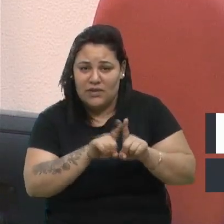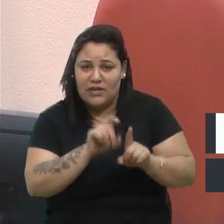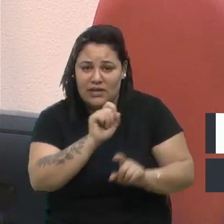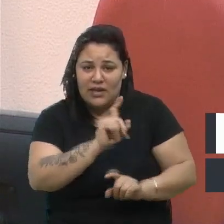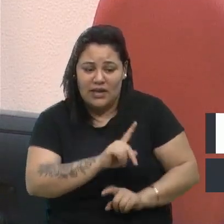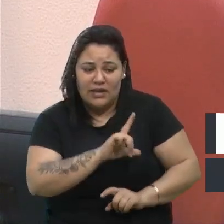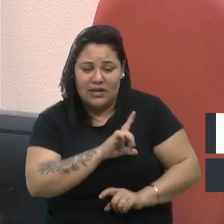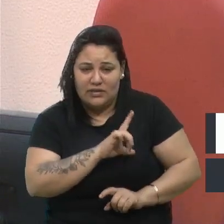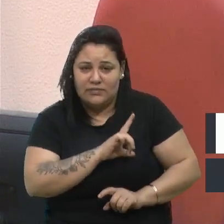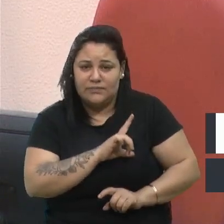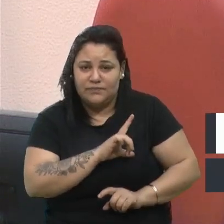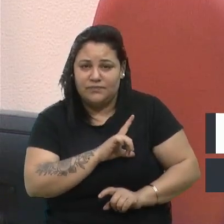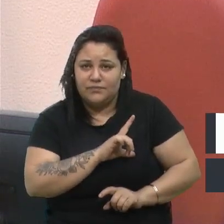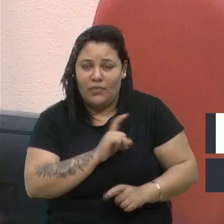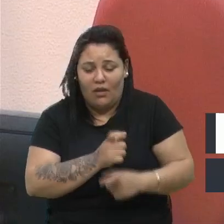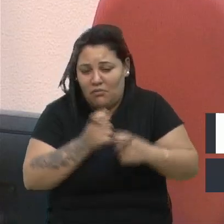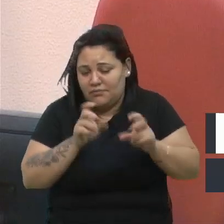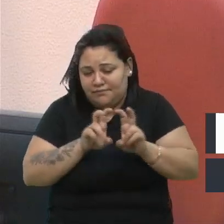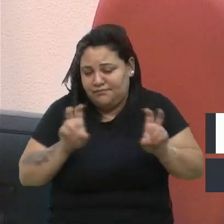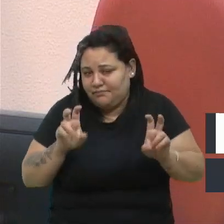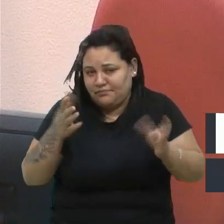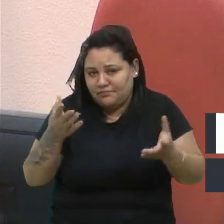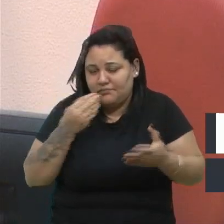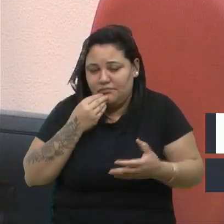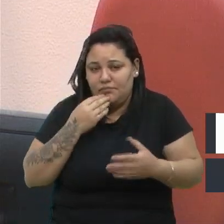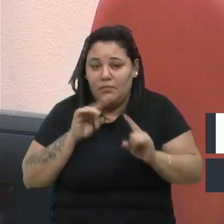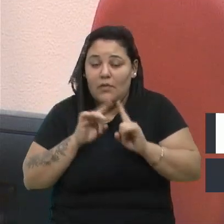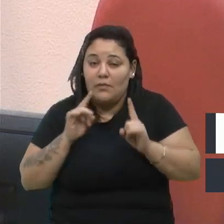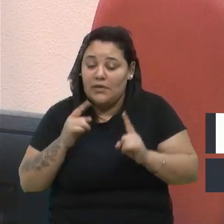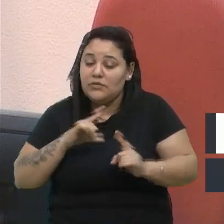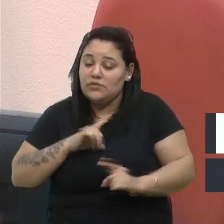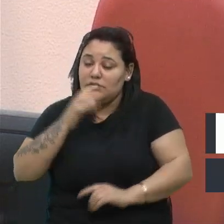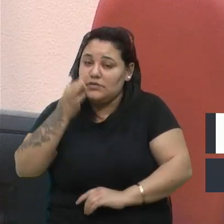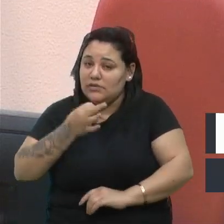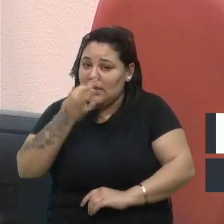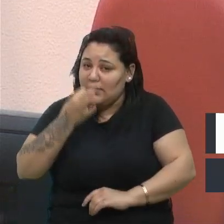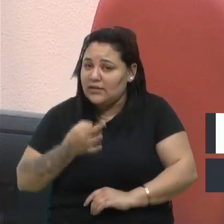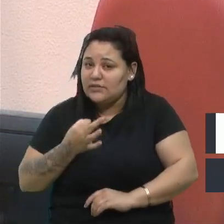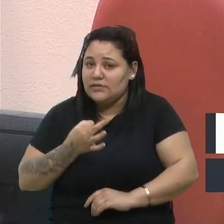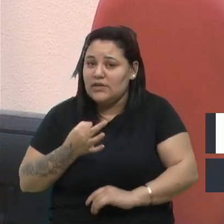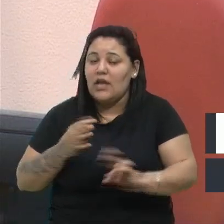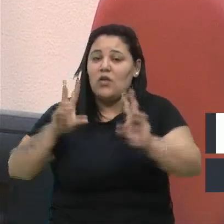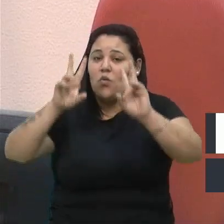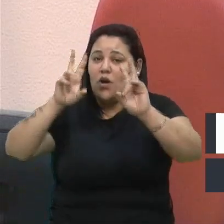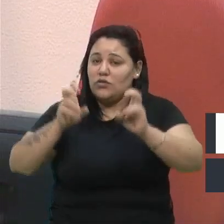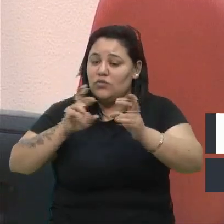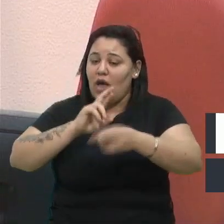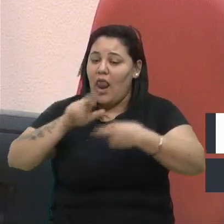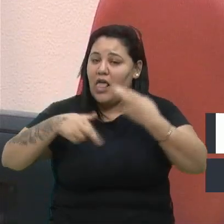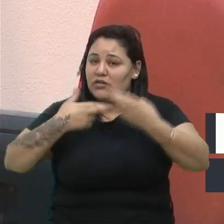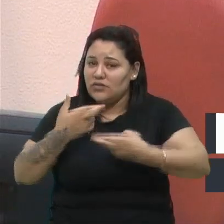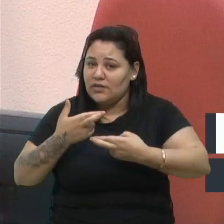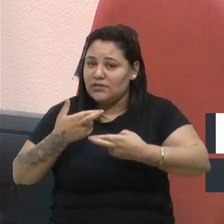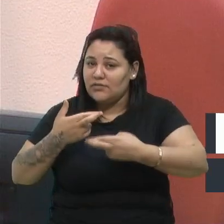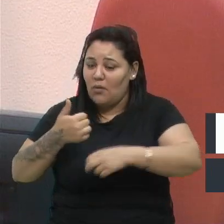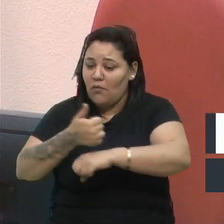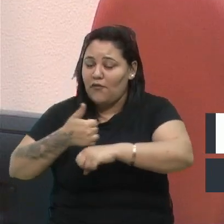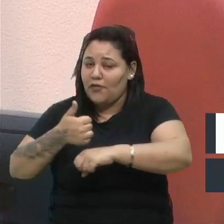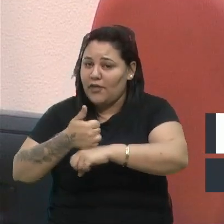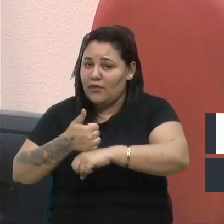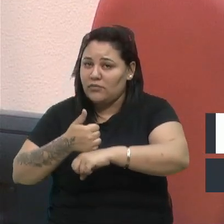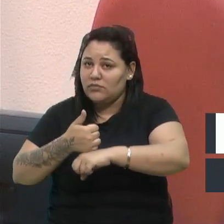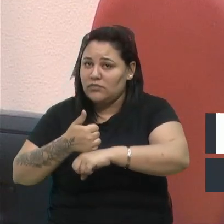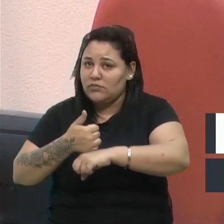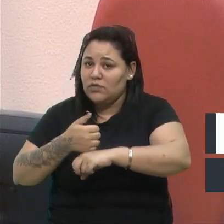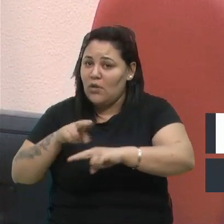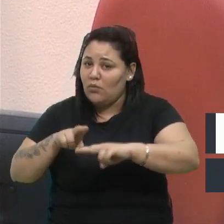quem tem as maiores bancadas, enfim, e tudo mais. E tenho certeza absoluta que essa pauta da questão dos cargos não vai ser por isso que a